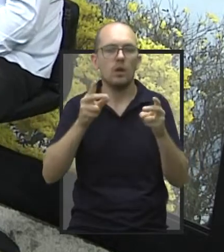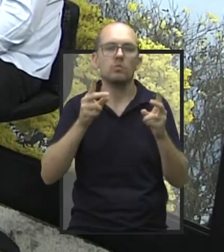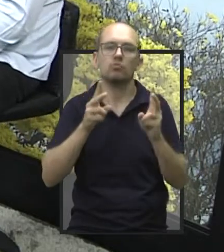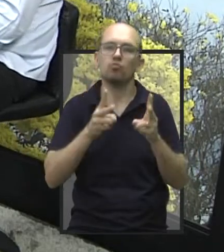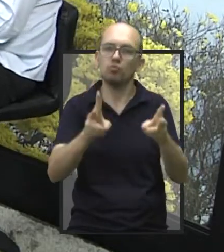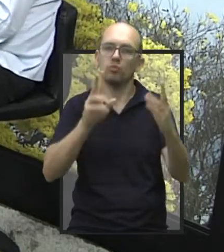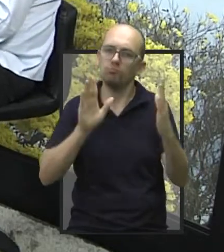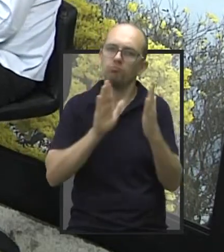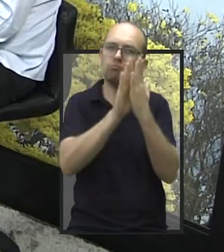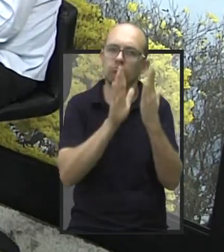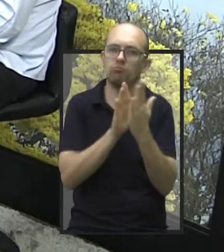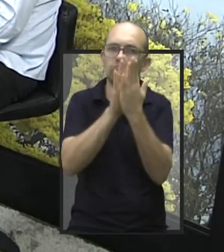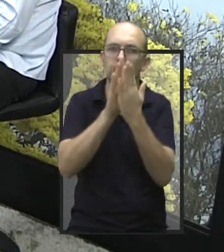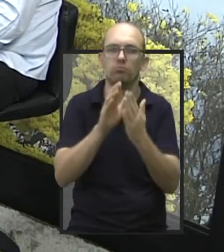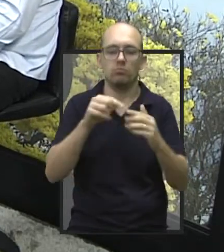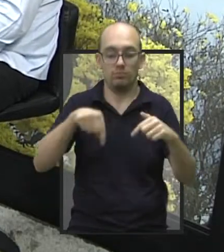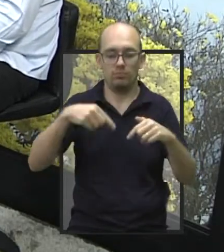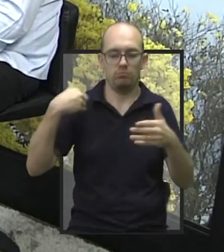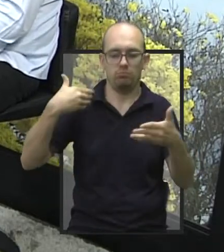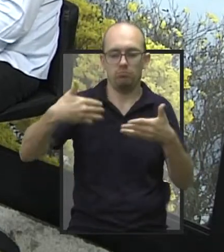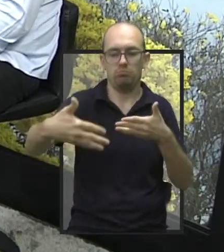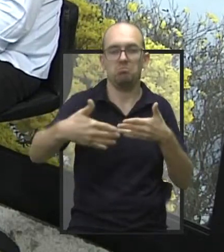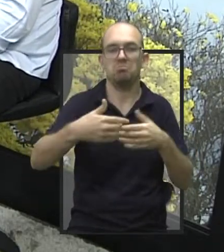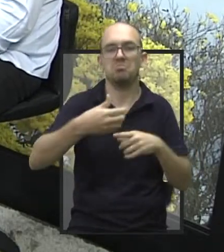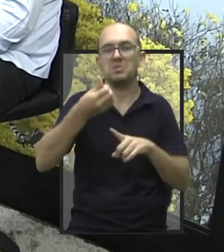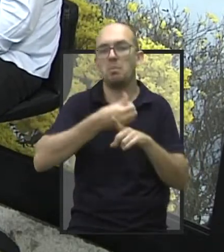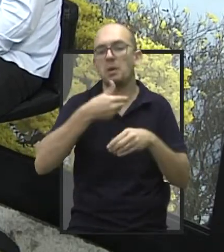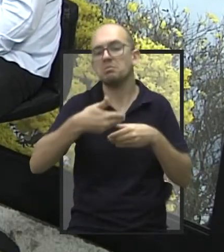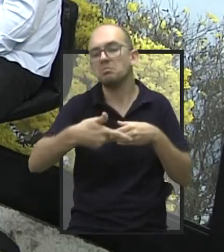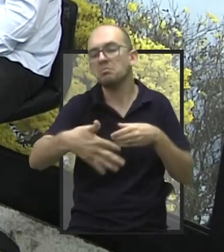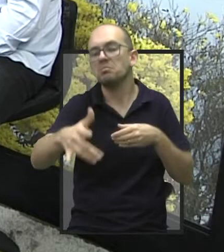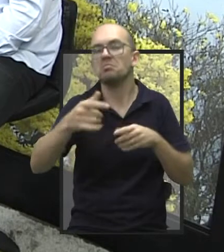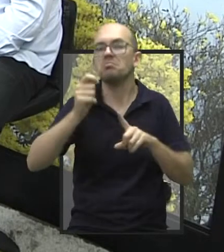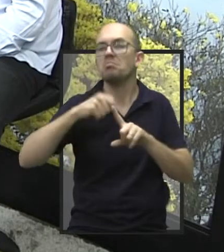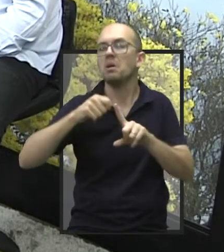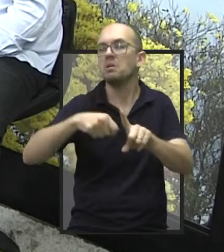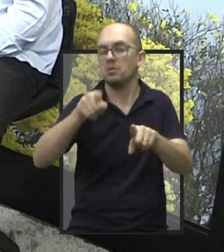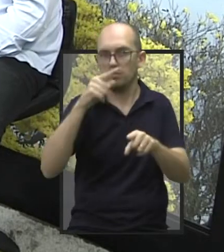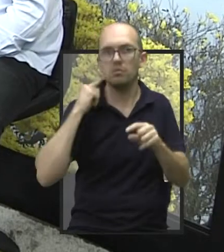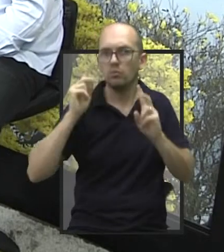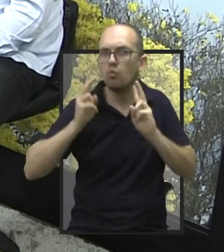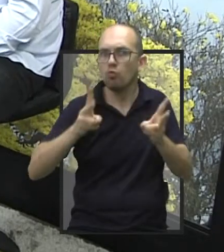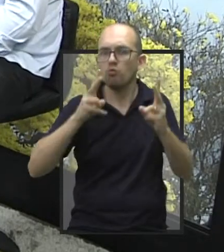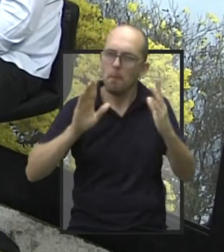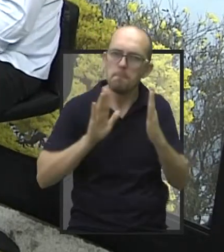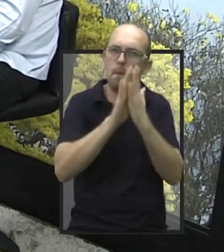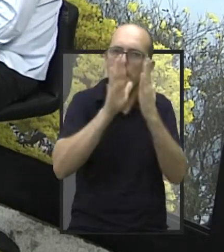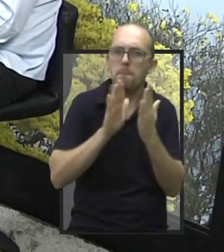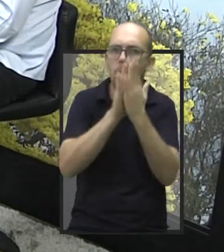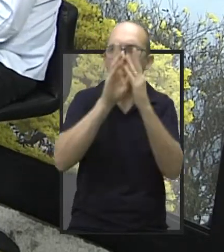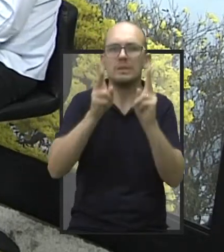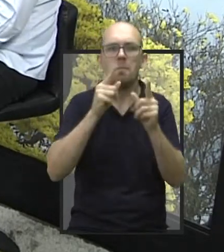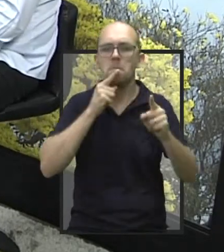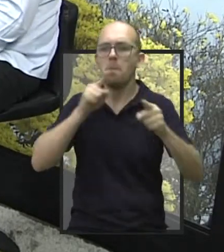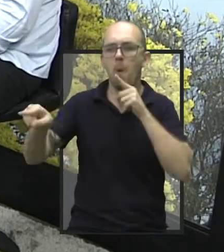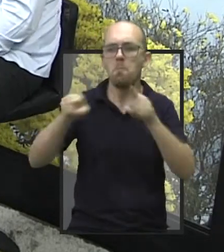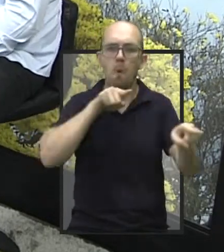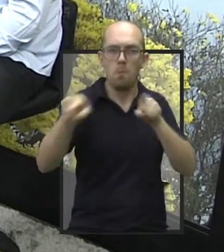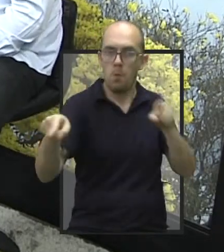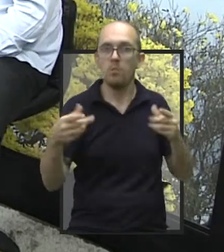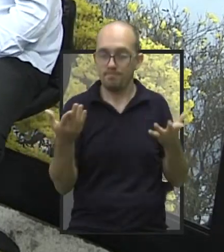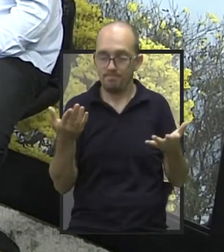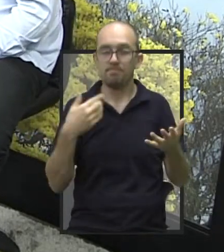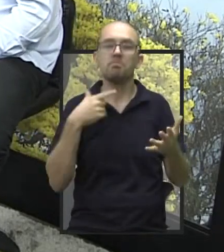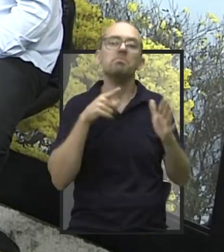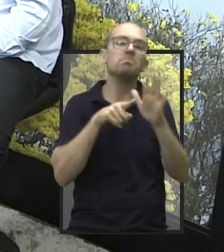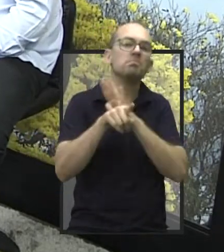aí ao longo desse segundo semestre, nesses próximos meses desse ano de 2019. Eu também gostaria que o senhor